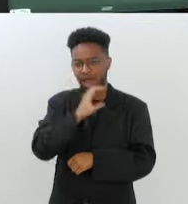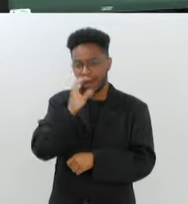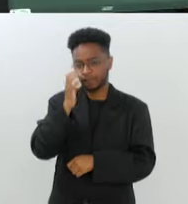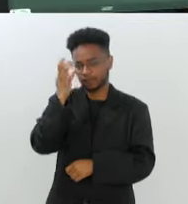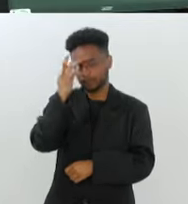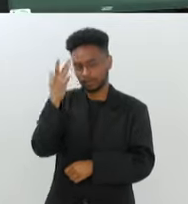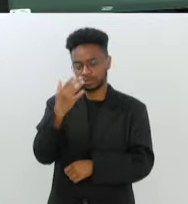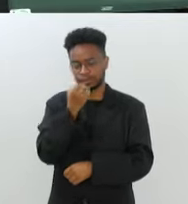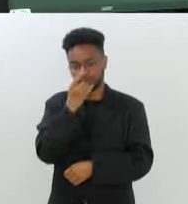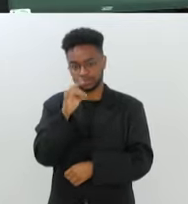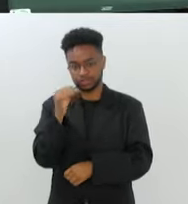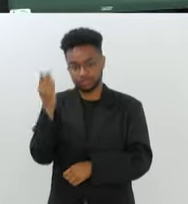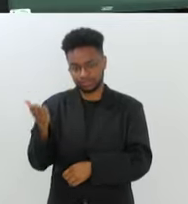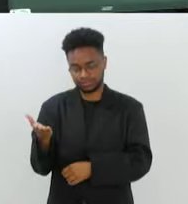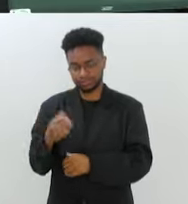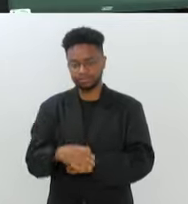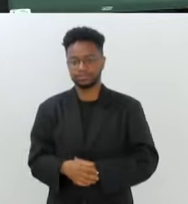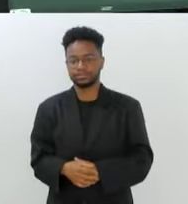PV.